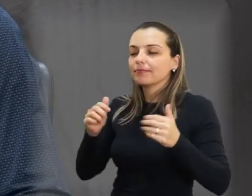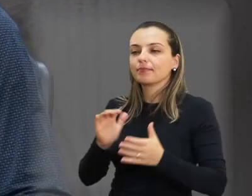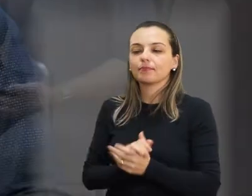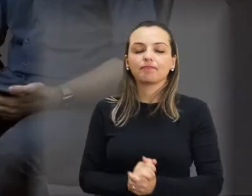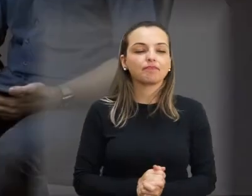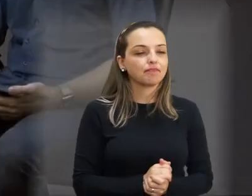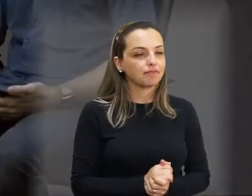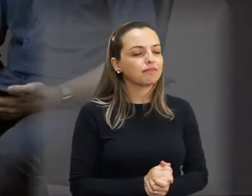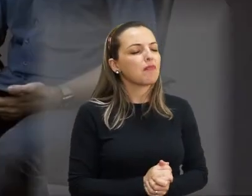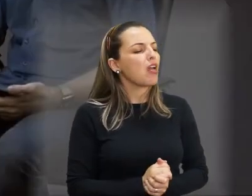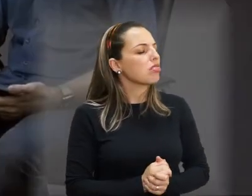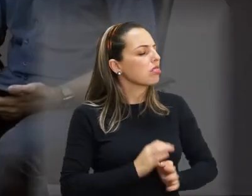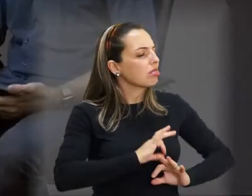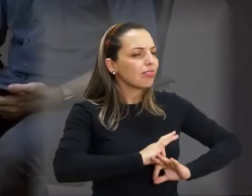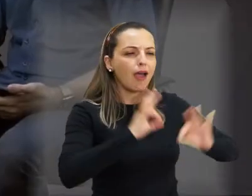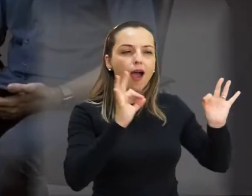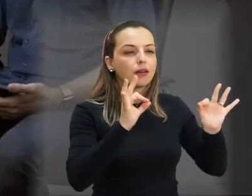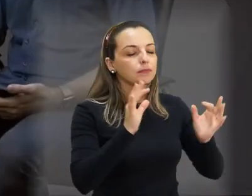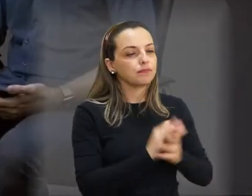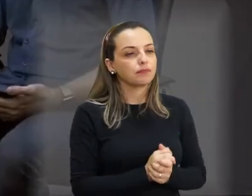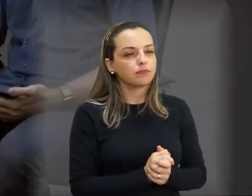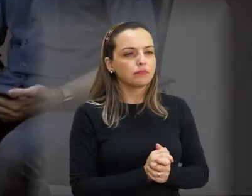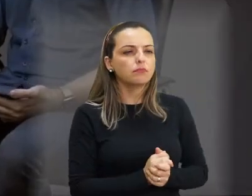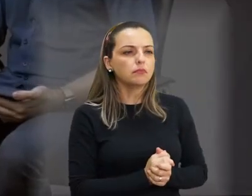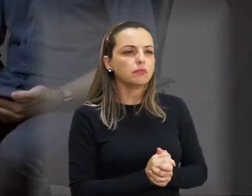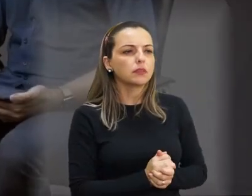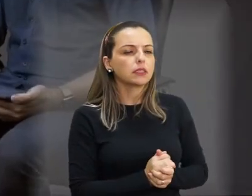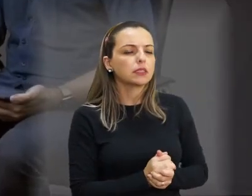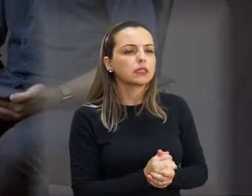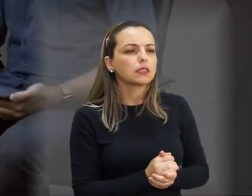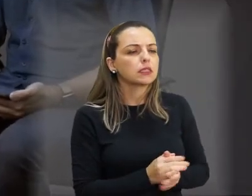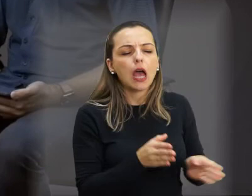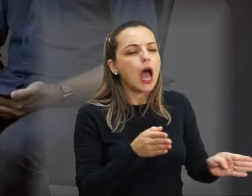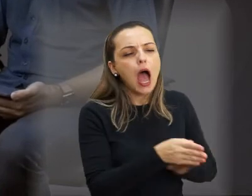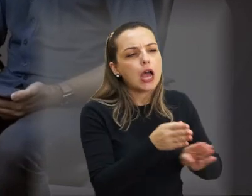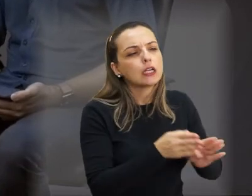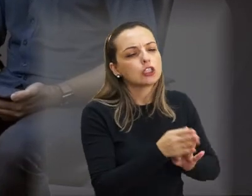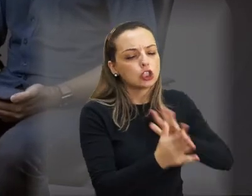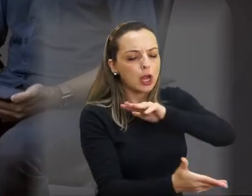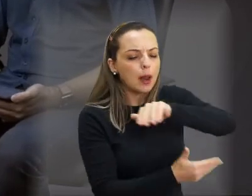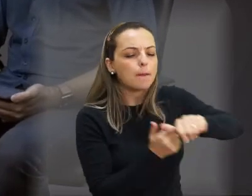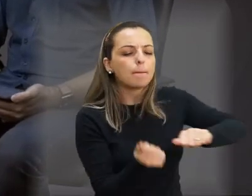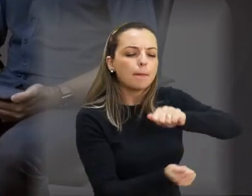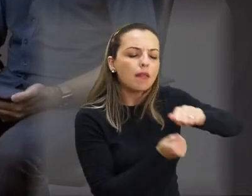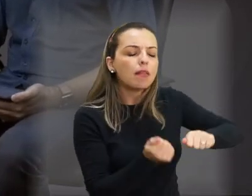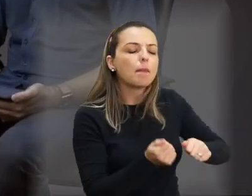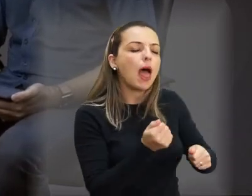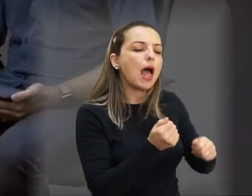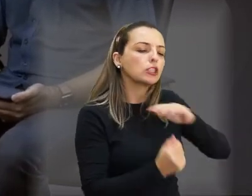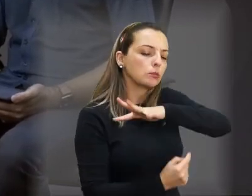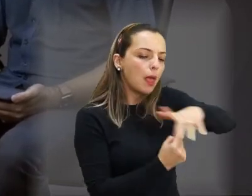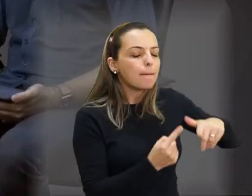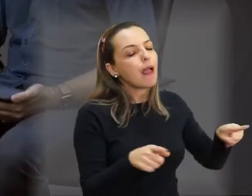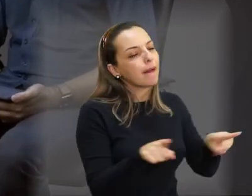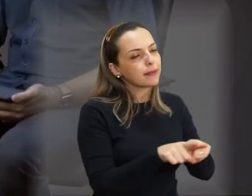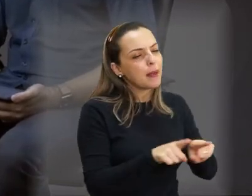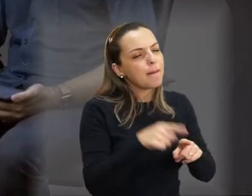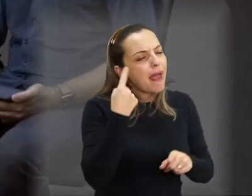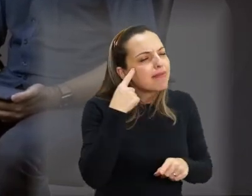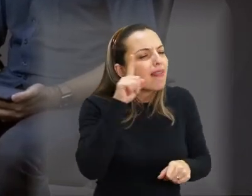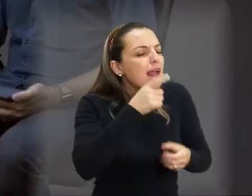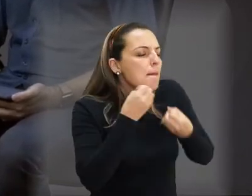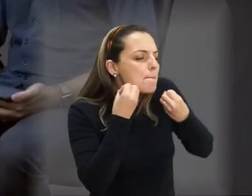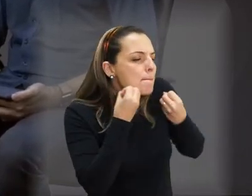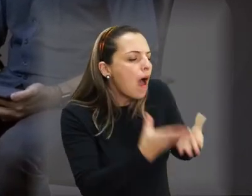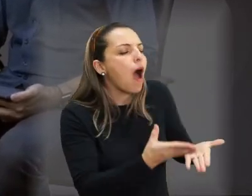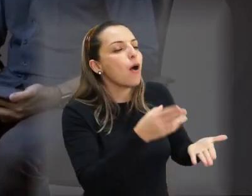top. É genial a ideia. Sim, genial. E contribui também com o meio ambiente. Com o meio ambiente, com certeza, é o principal, né? Ideias assim são